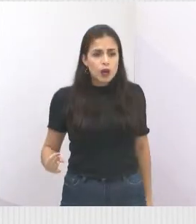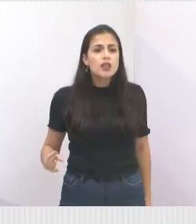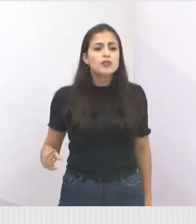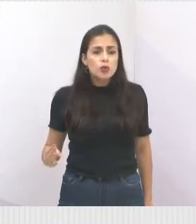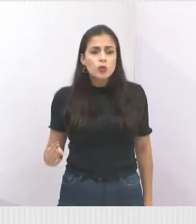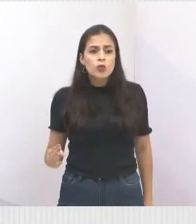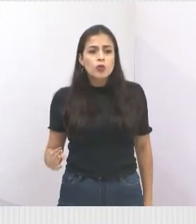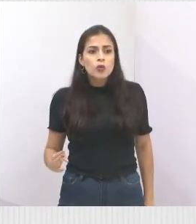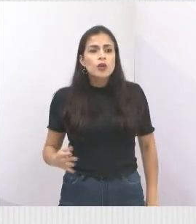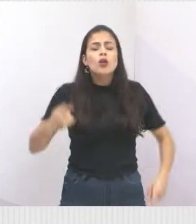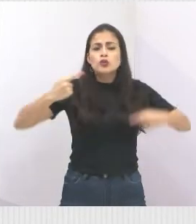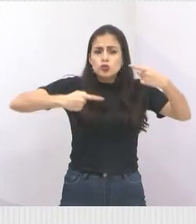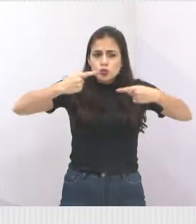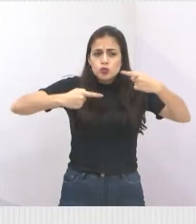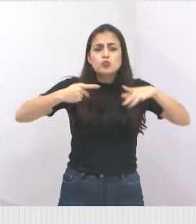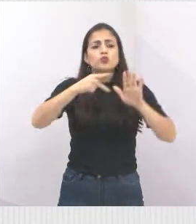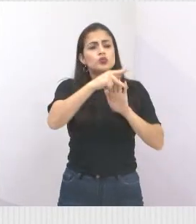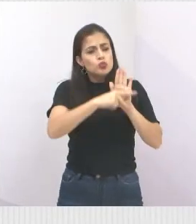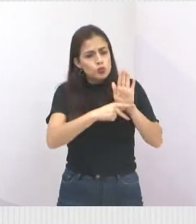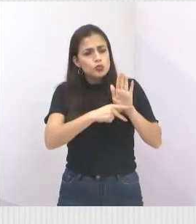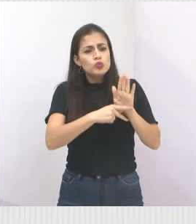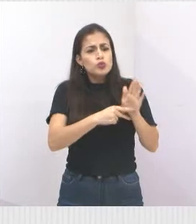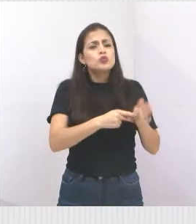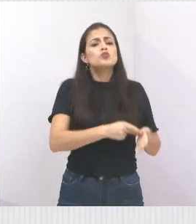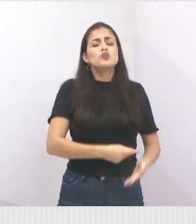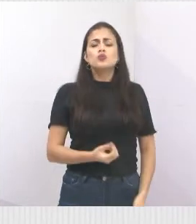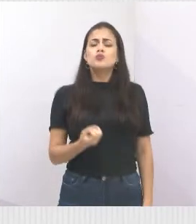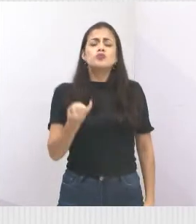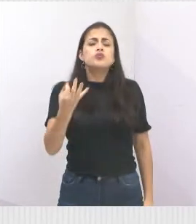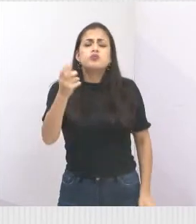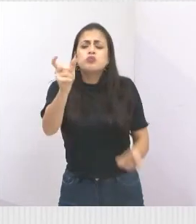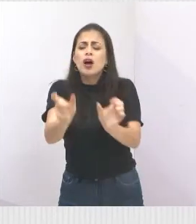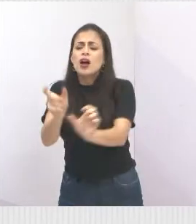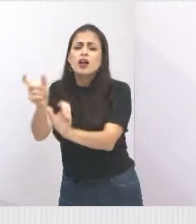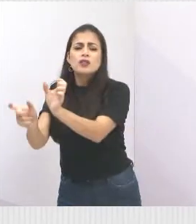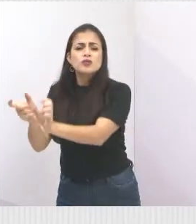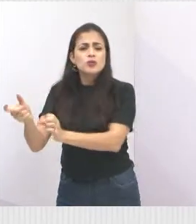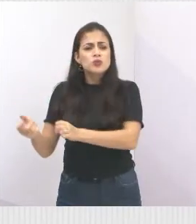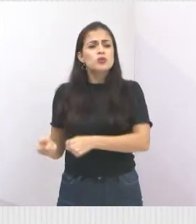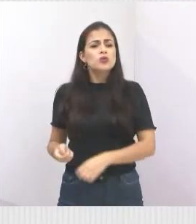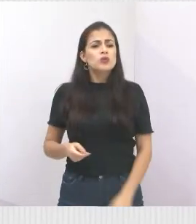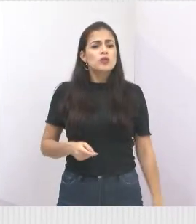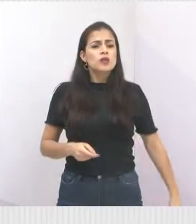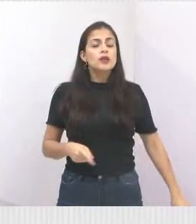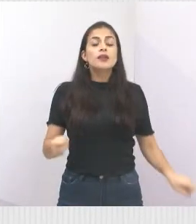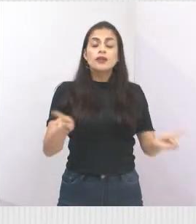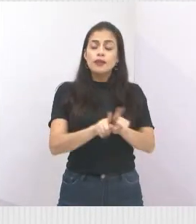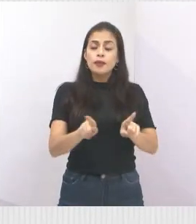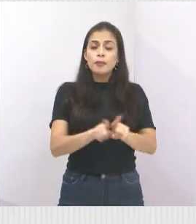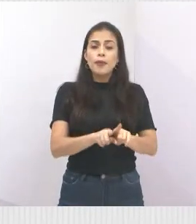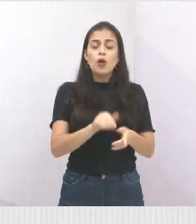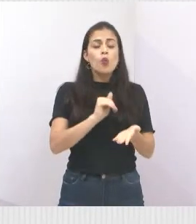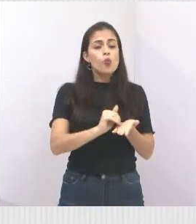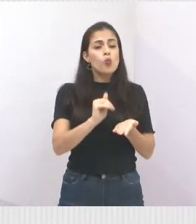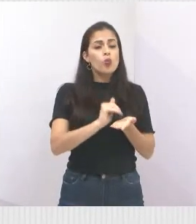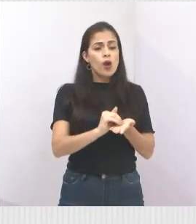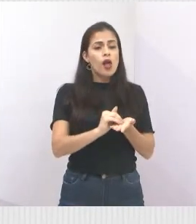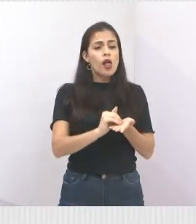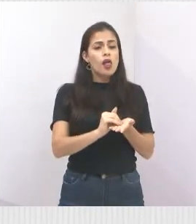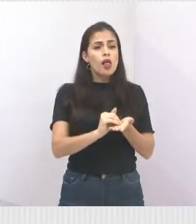inteiro então discutir esse projeto por muitas pessoas e inclusive com o secretário de planejamento